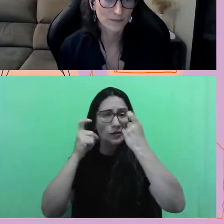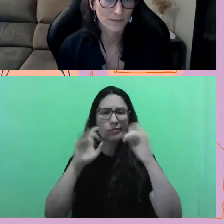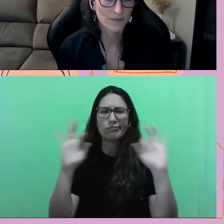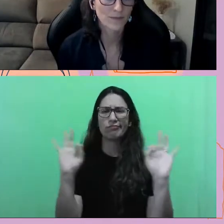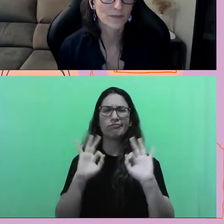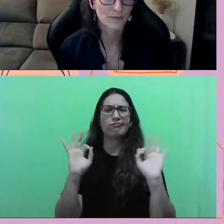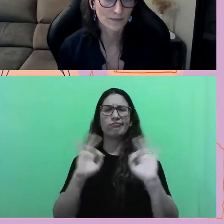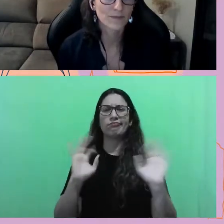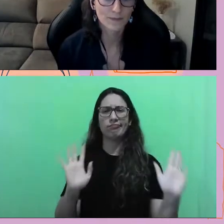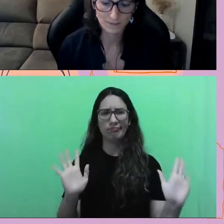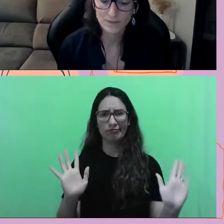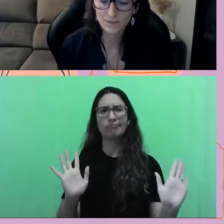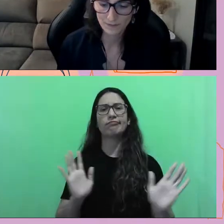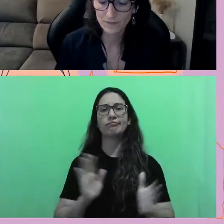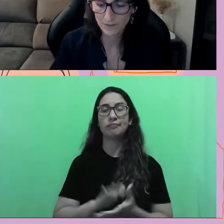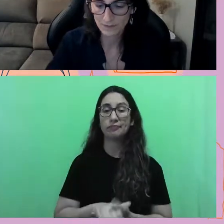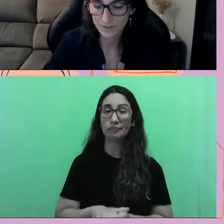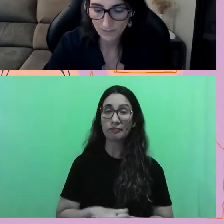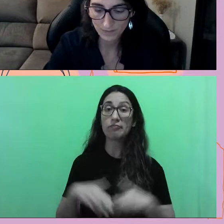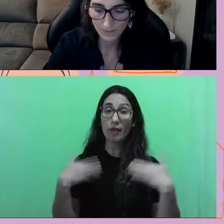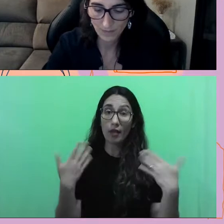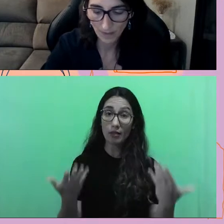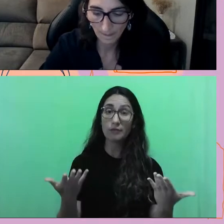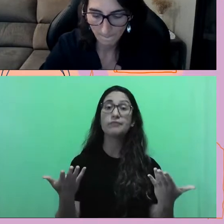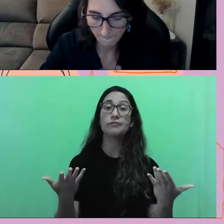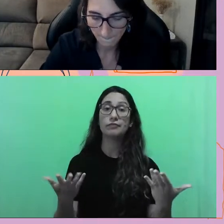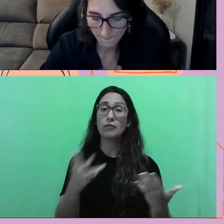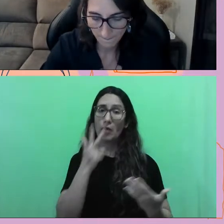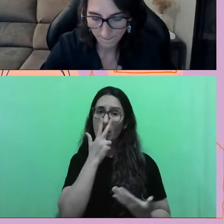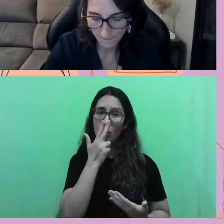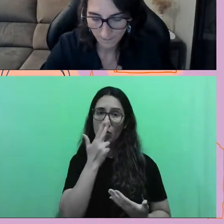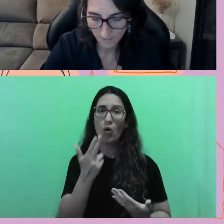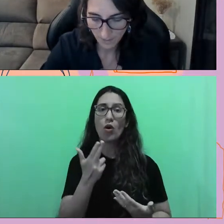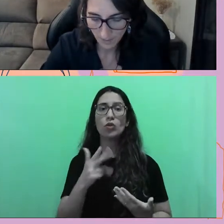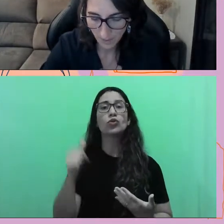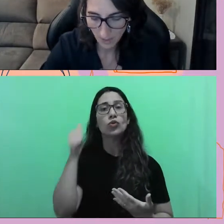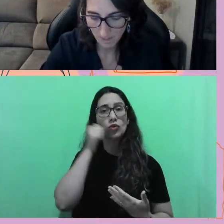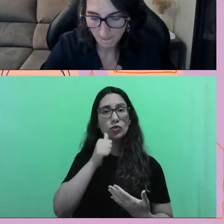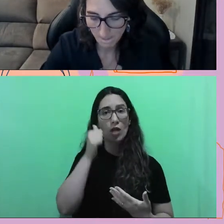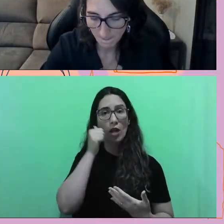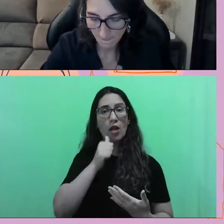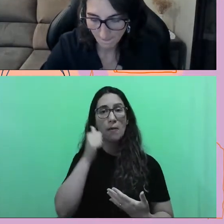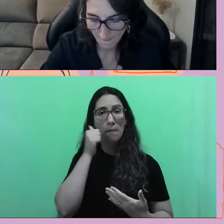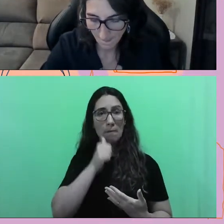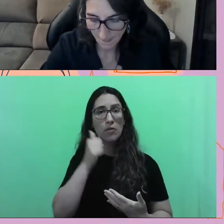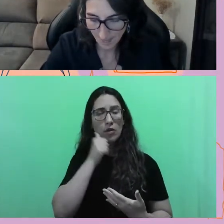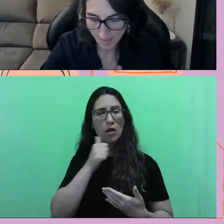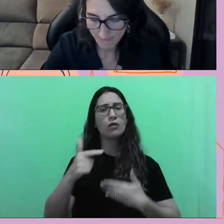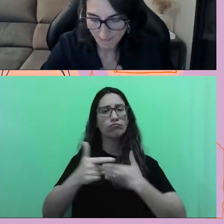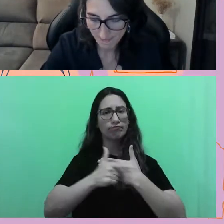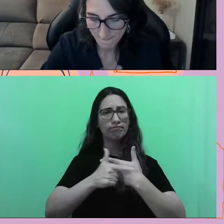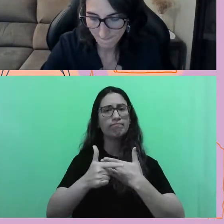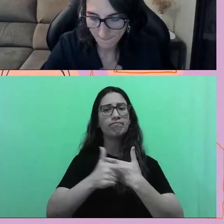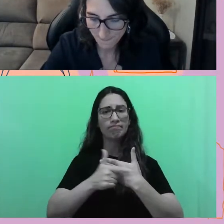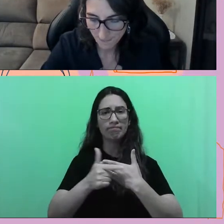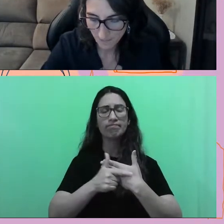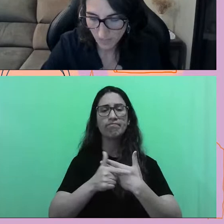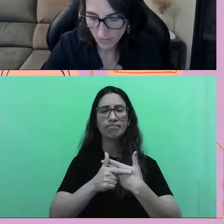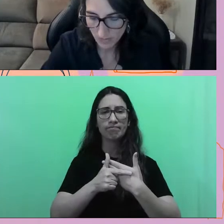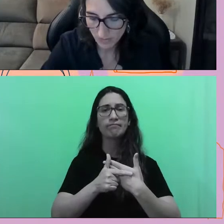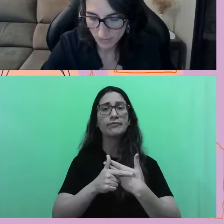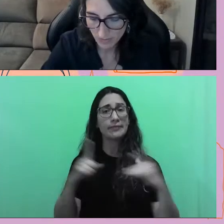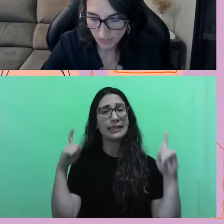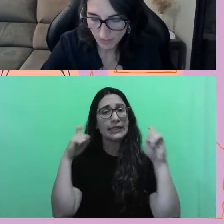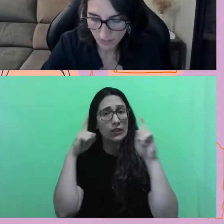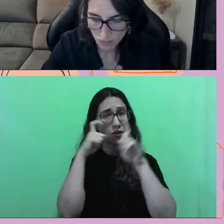como vai decorrer a noite. Então, acho que ser mulher é uma tarefa